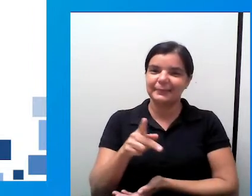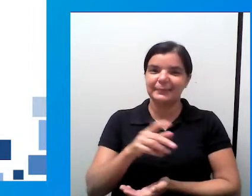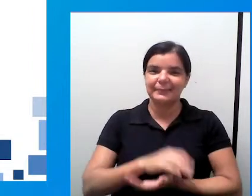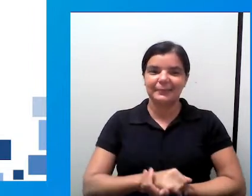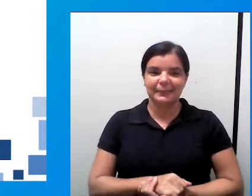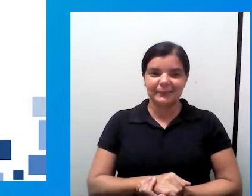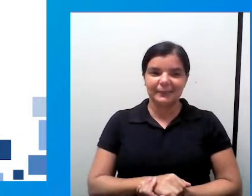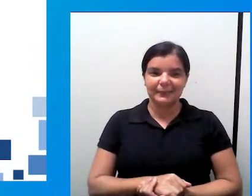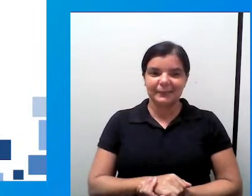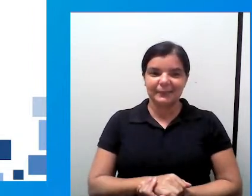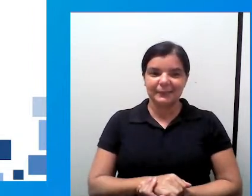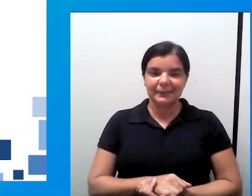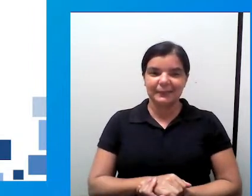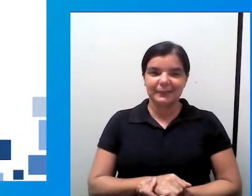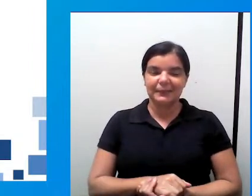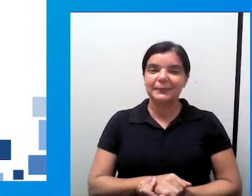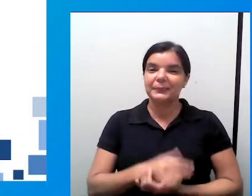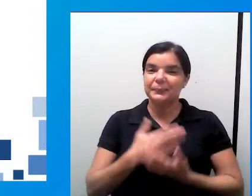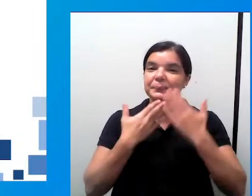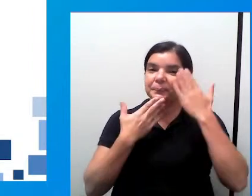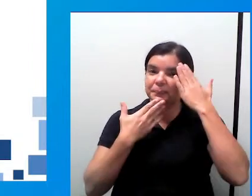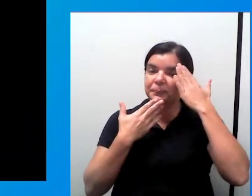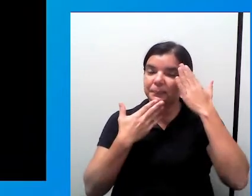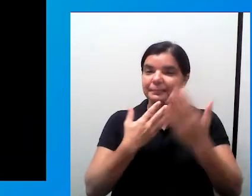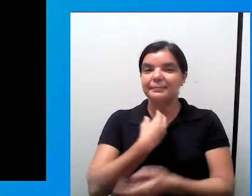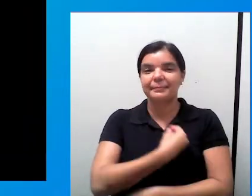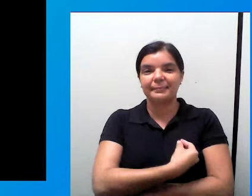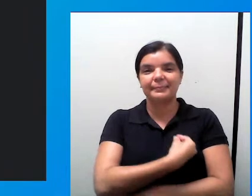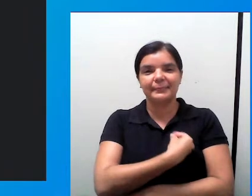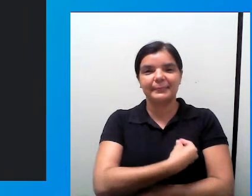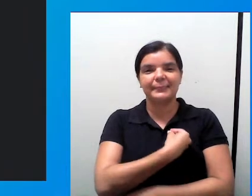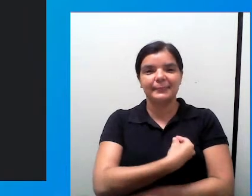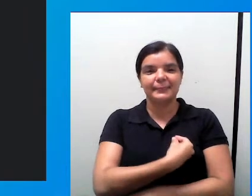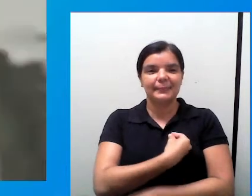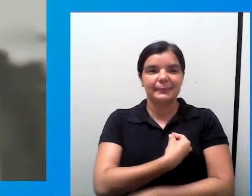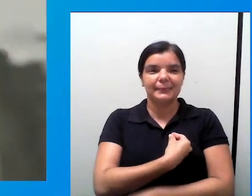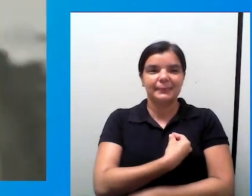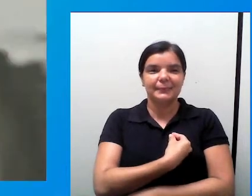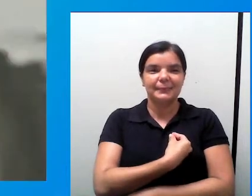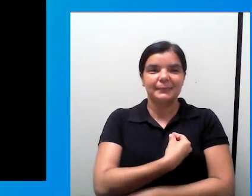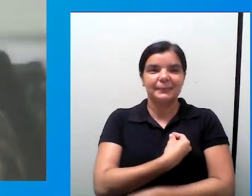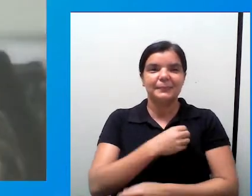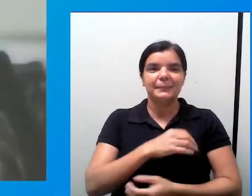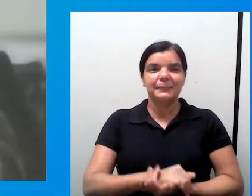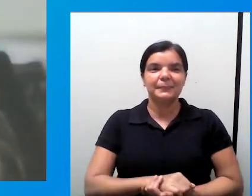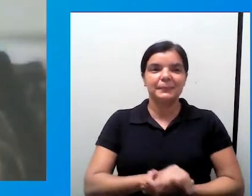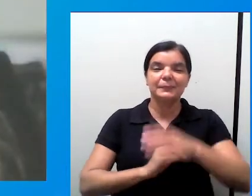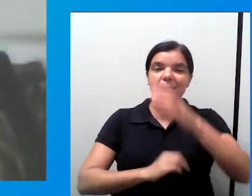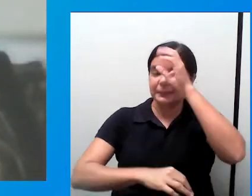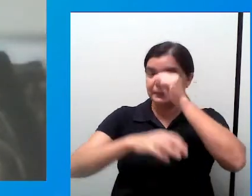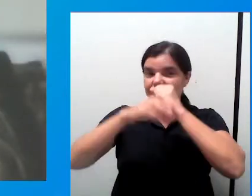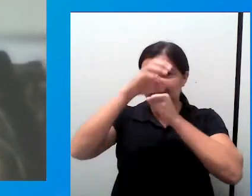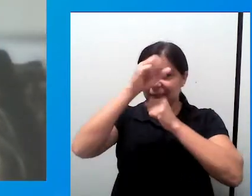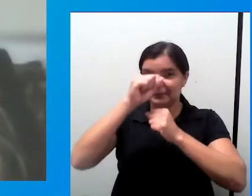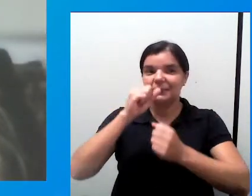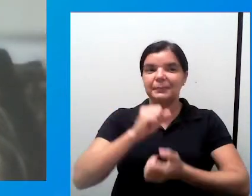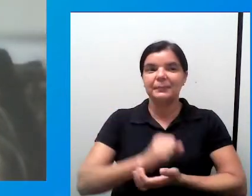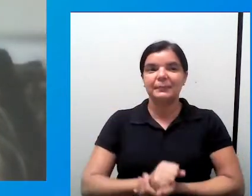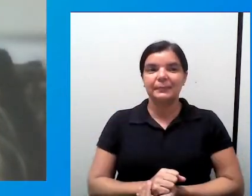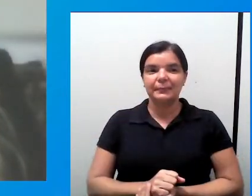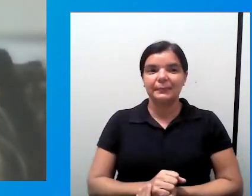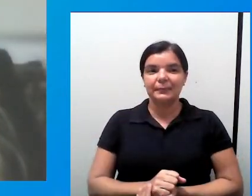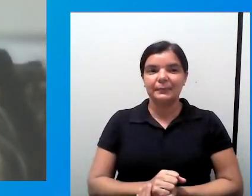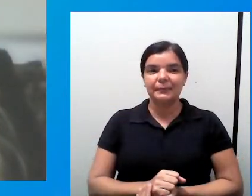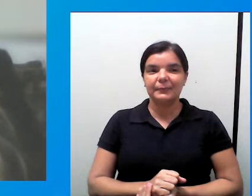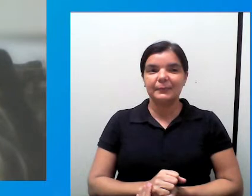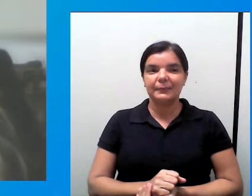Professor, a gente agradece mais uma vez, né, a sua participação. É riquíssima a gente aprender, né, uma tarde super enriquecedora.